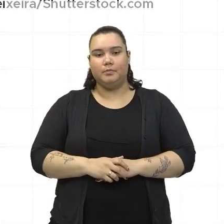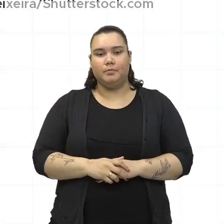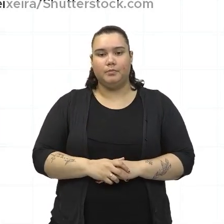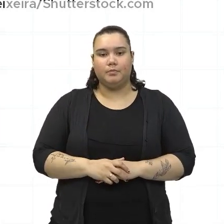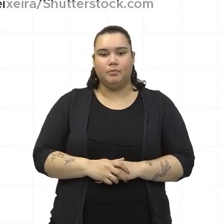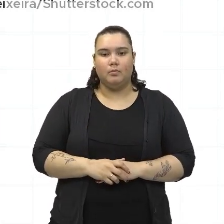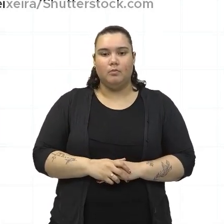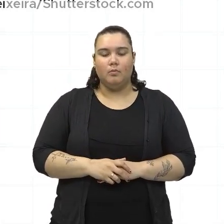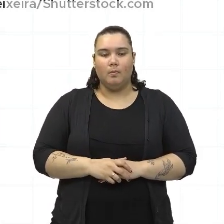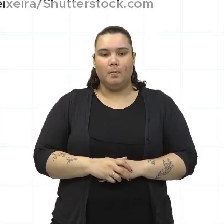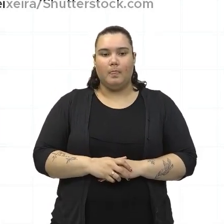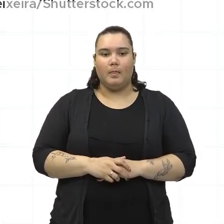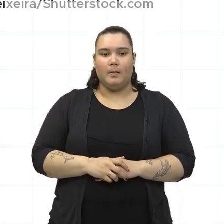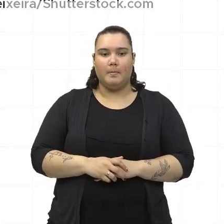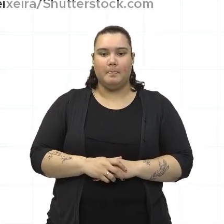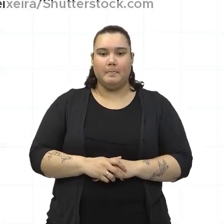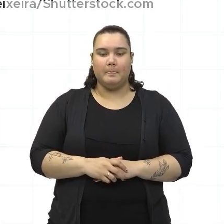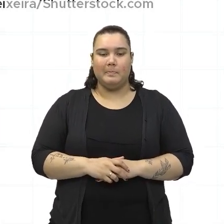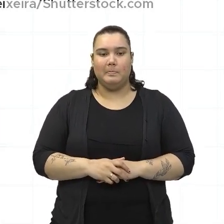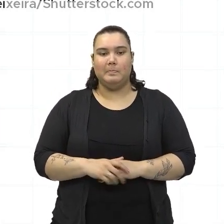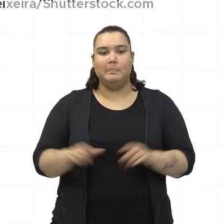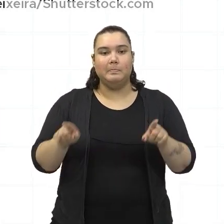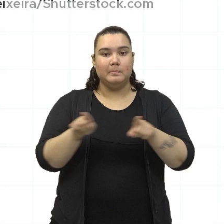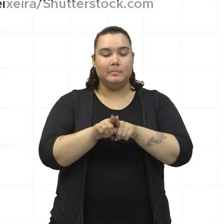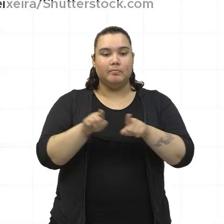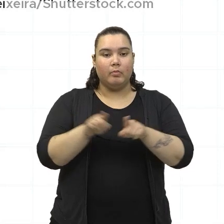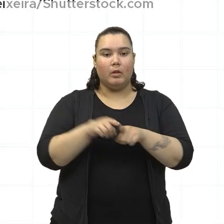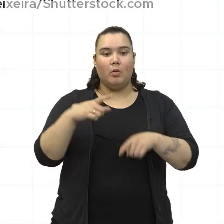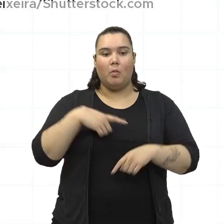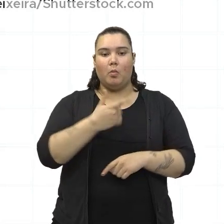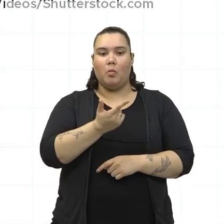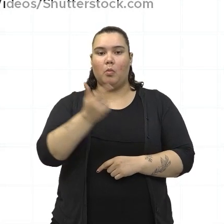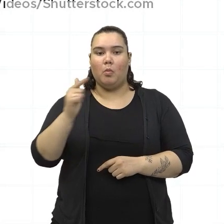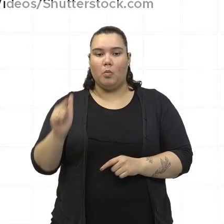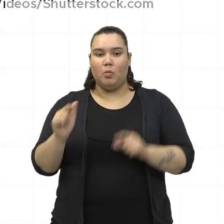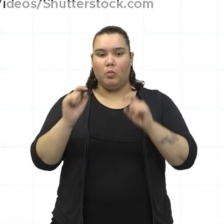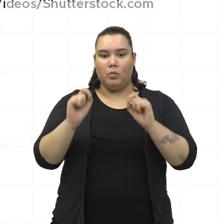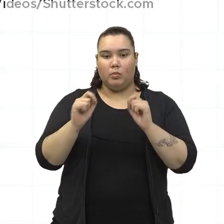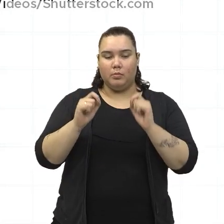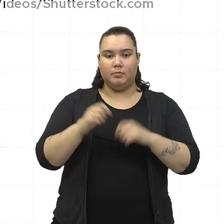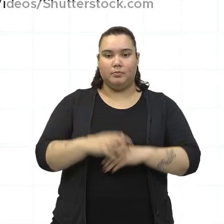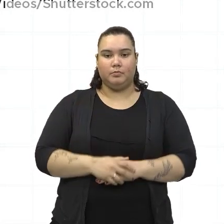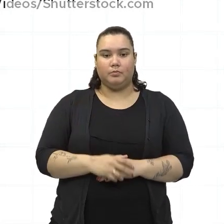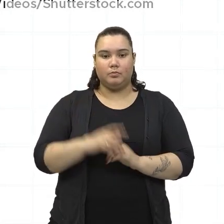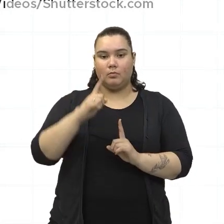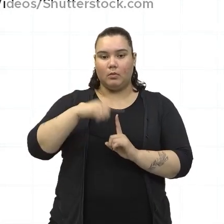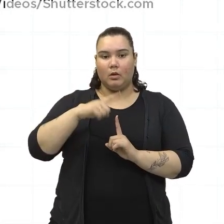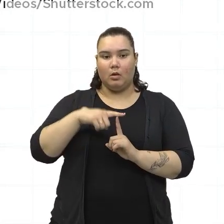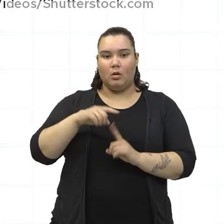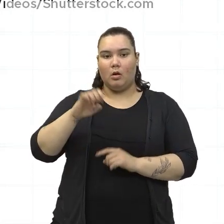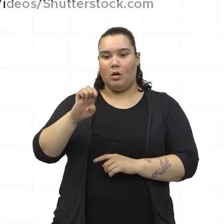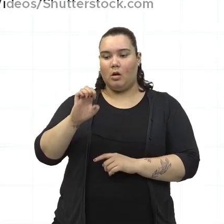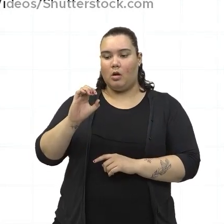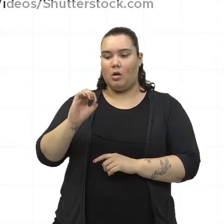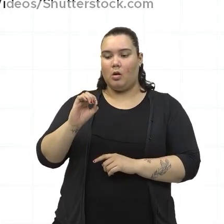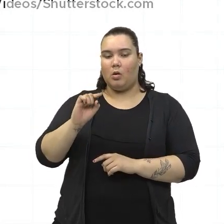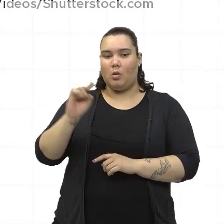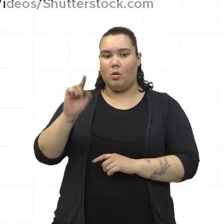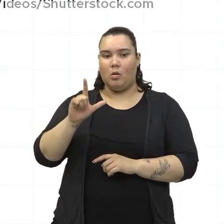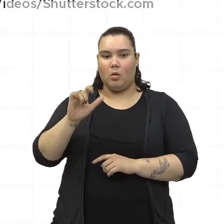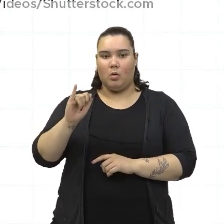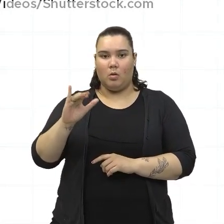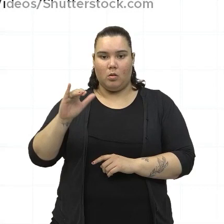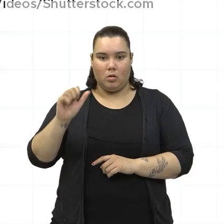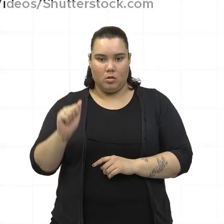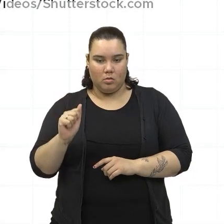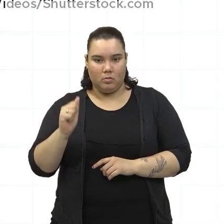Brasil. Além da usina nuclear, nós vamos observar uma outra usina de eletricidade, que é a usina, são as